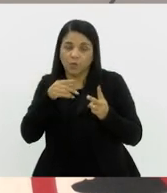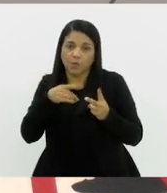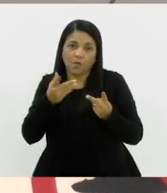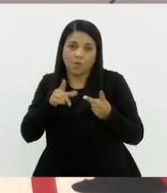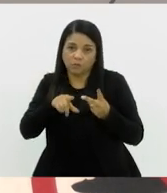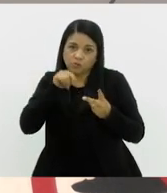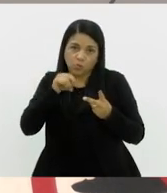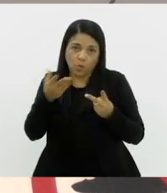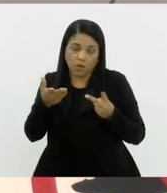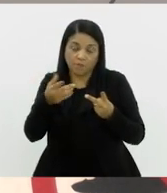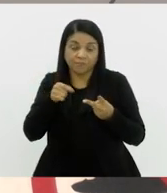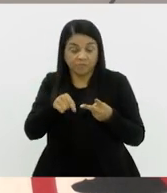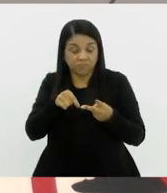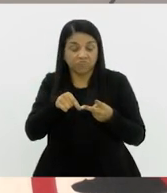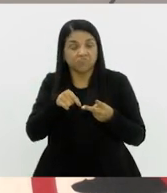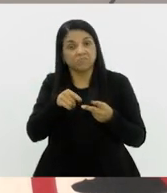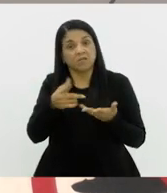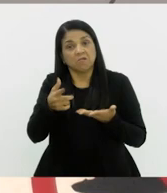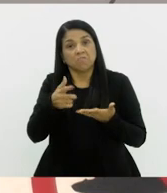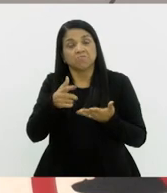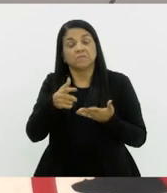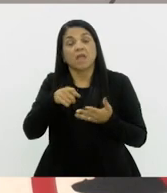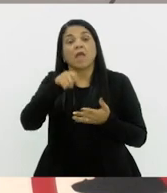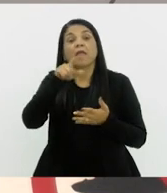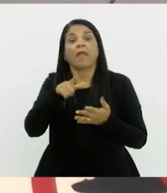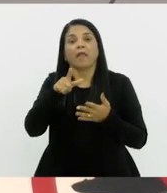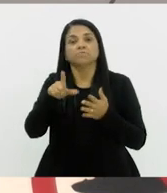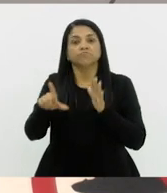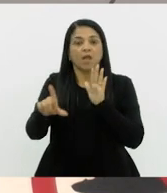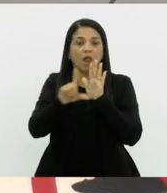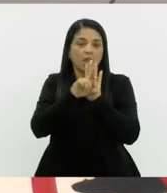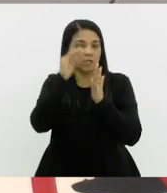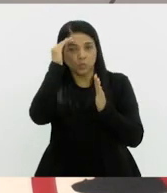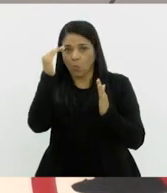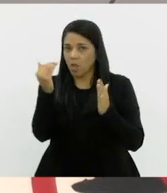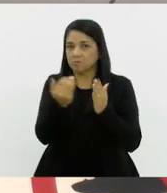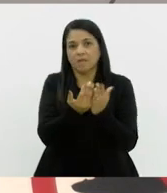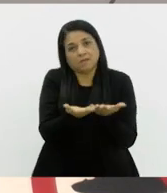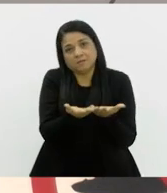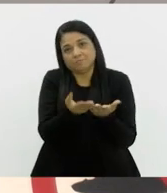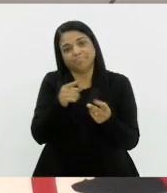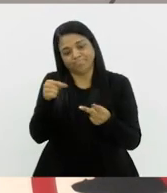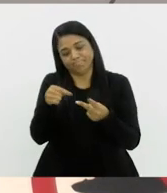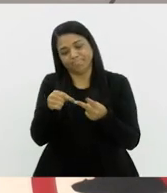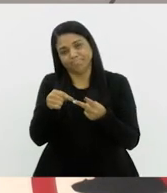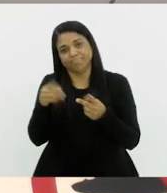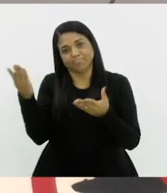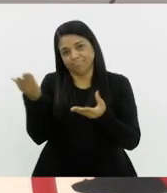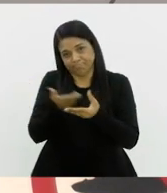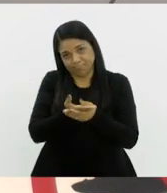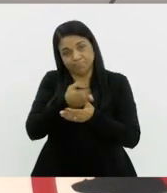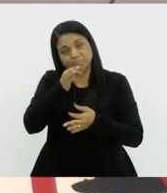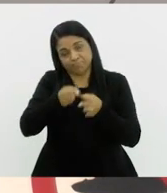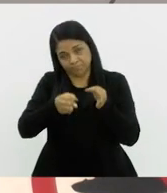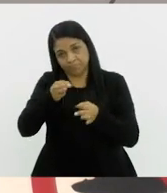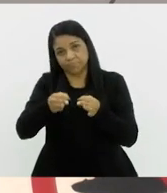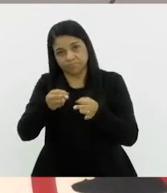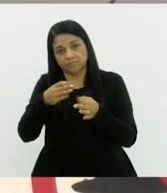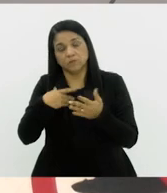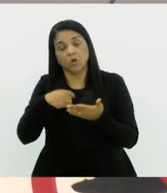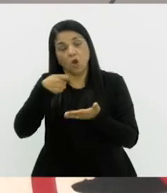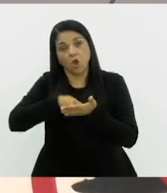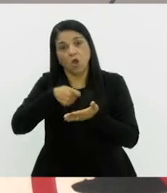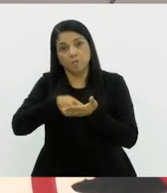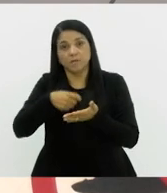quem infringe a lei da saúde auditiva da população, também para quem infringe a lei da obrigação de